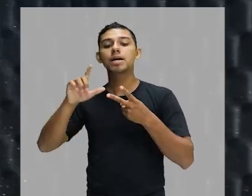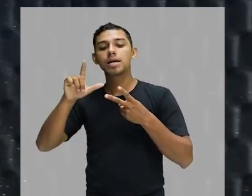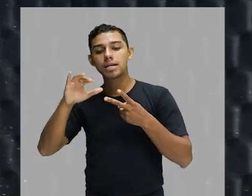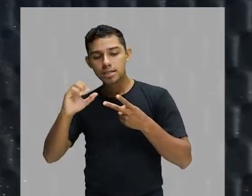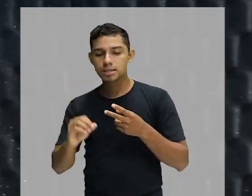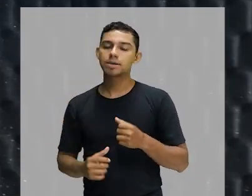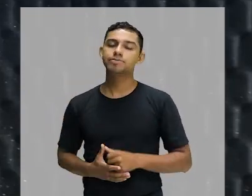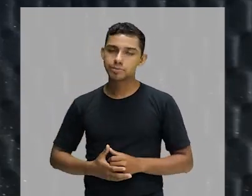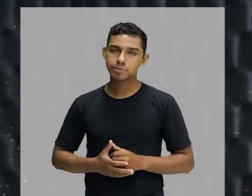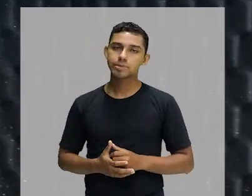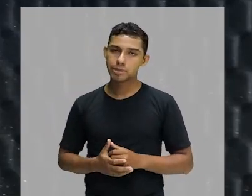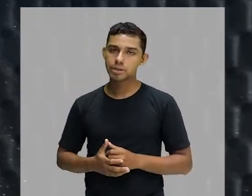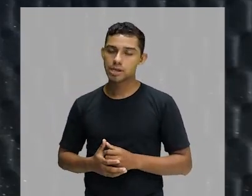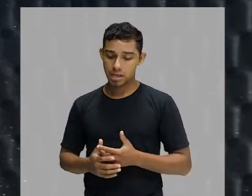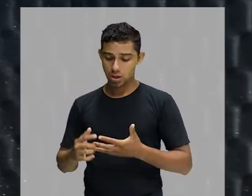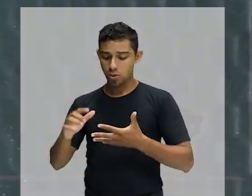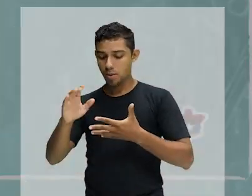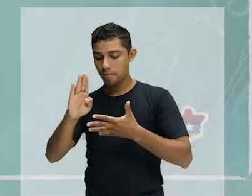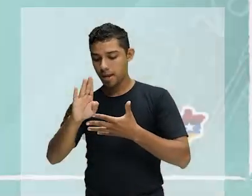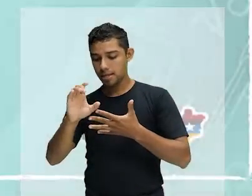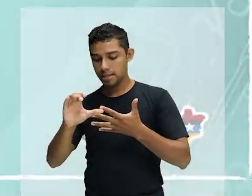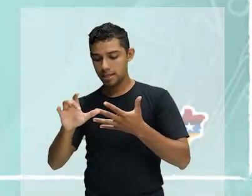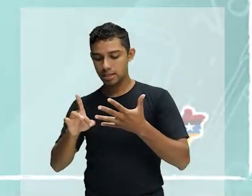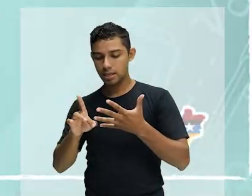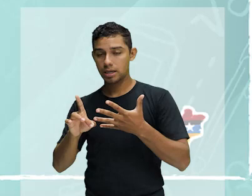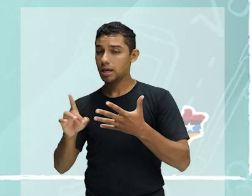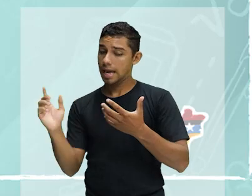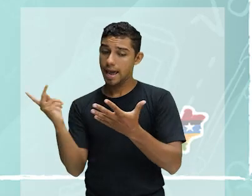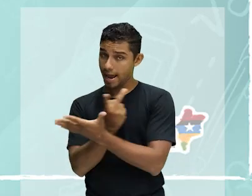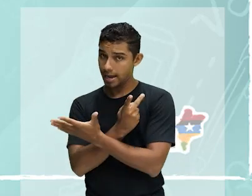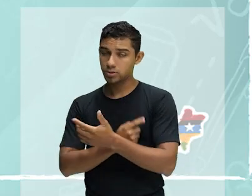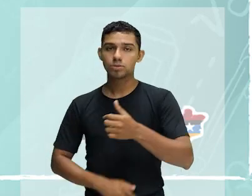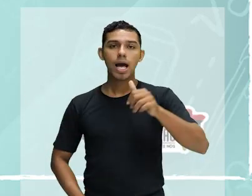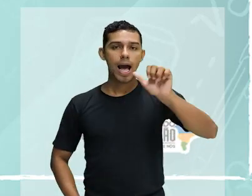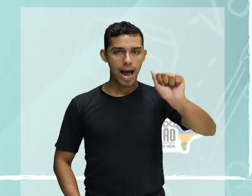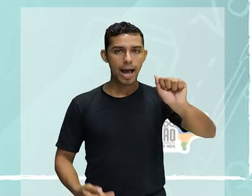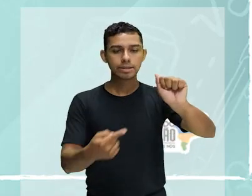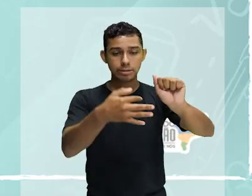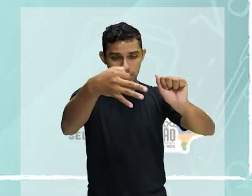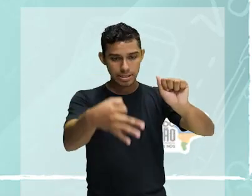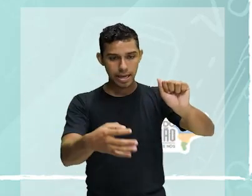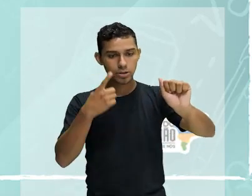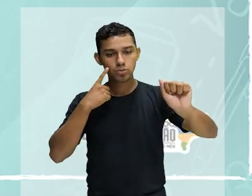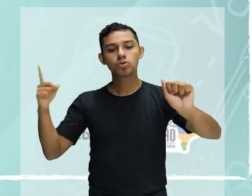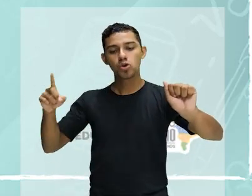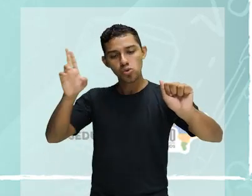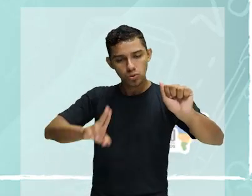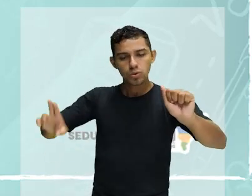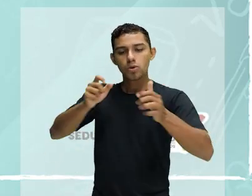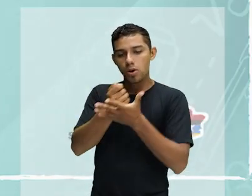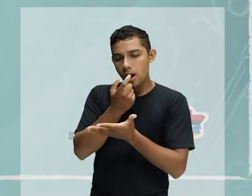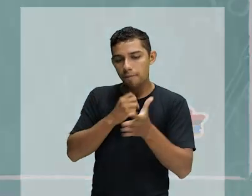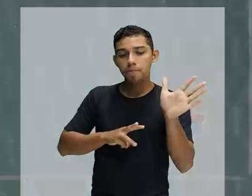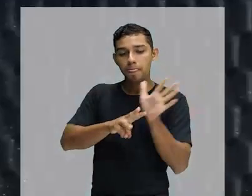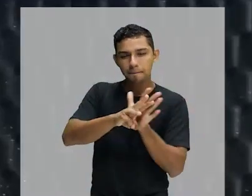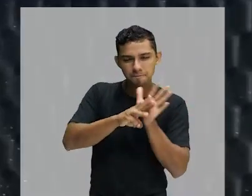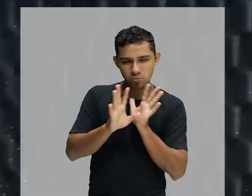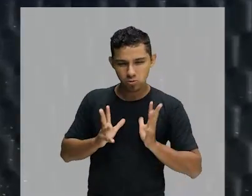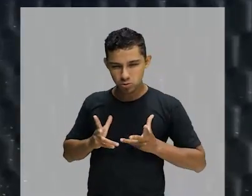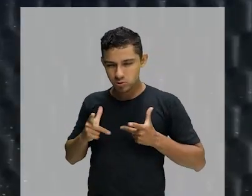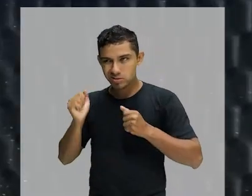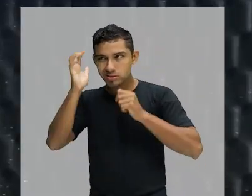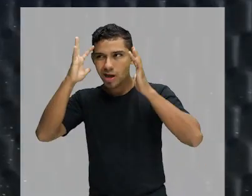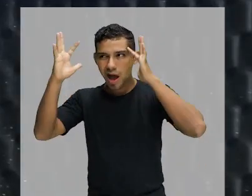questão correta, a opção correta é a letra A. A utilização de substâncias ou métodos capazes de aumentar